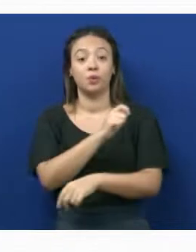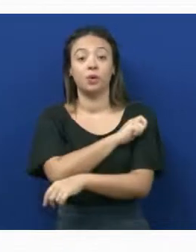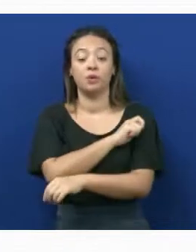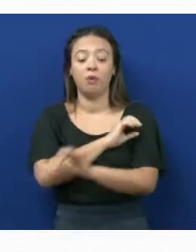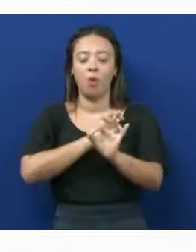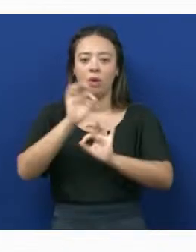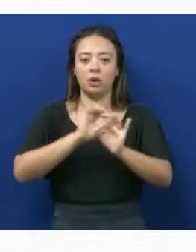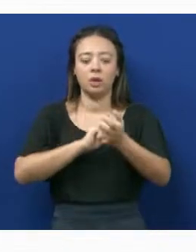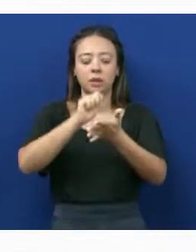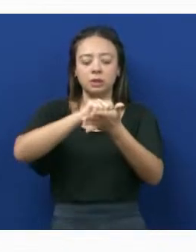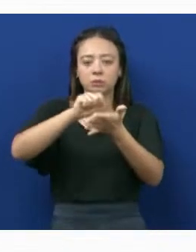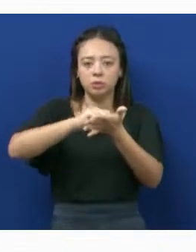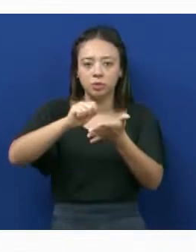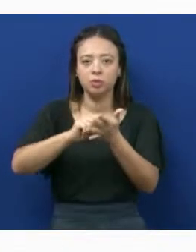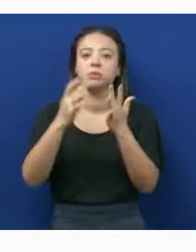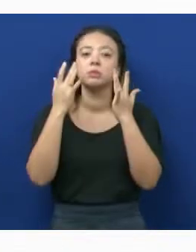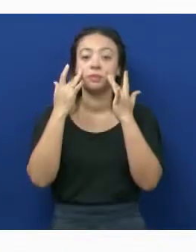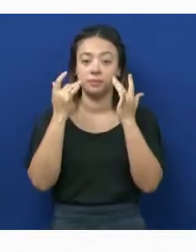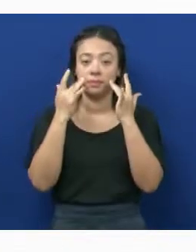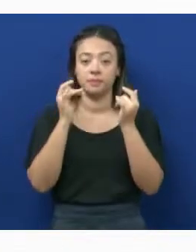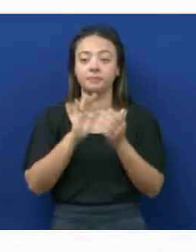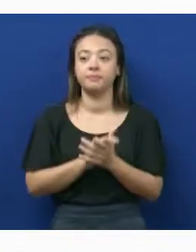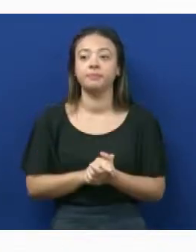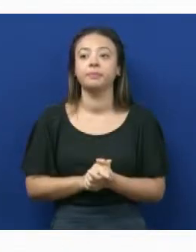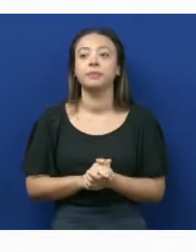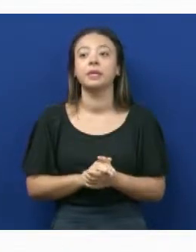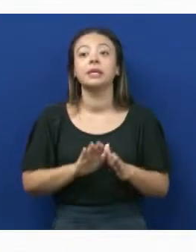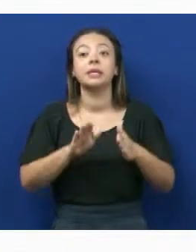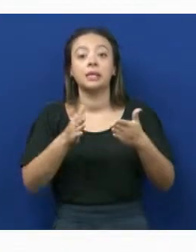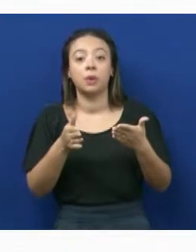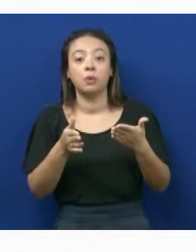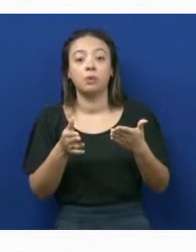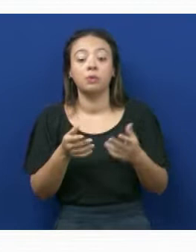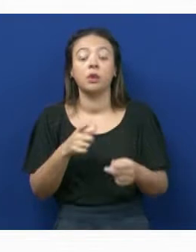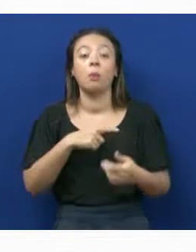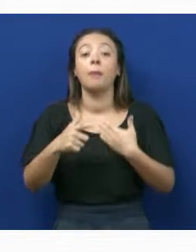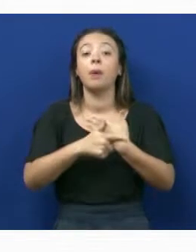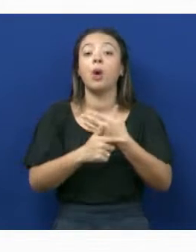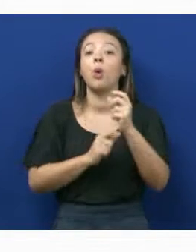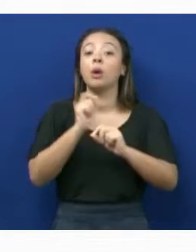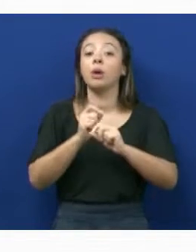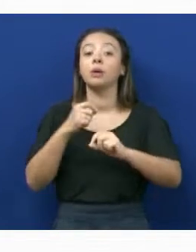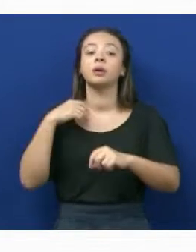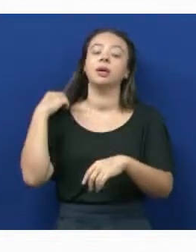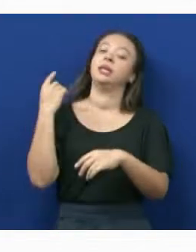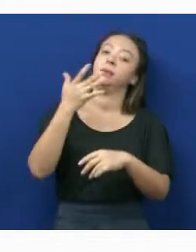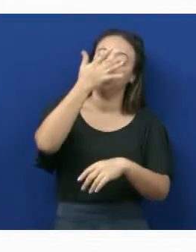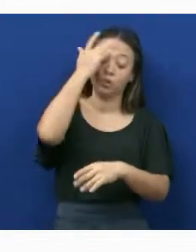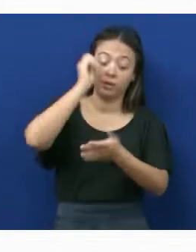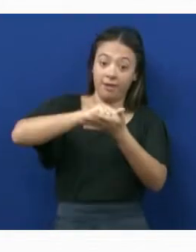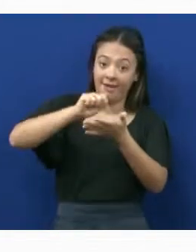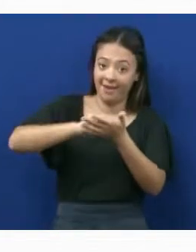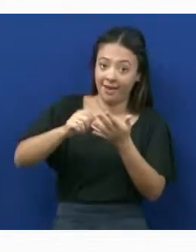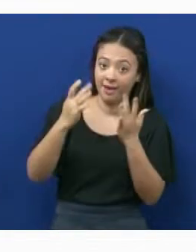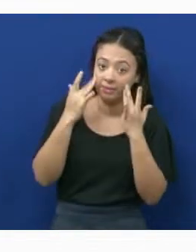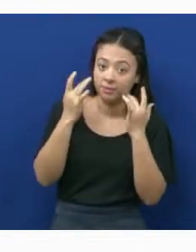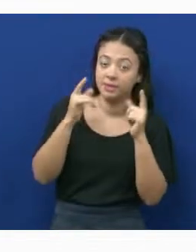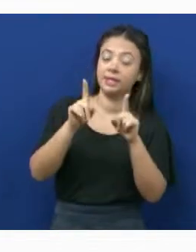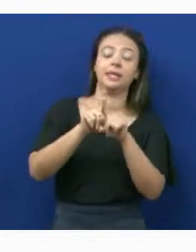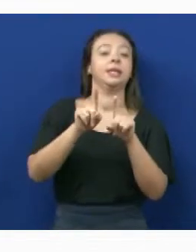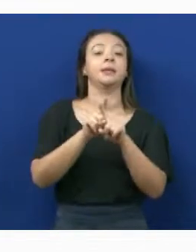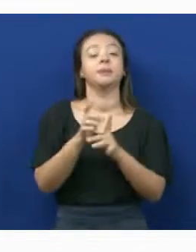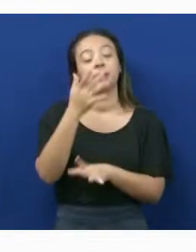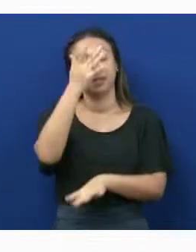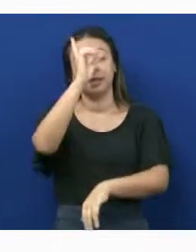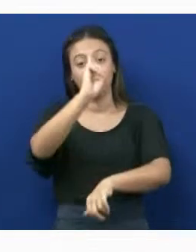texto teatral e nessa ação estará exercendo a função de quem? Do dramaturgo e, ao mesmo tempo, do diretor. Ai, professora, mas